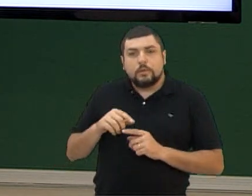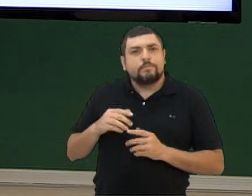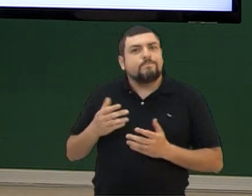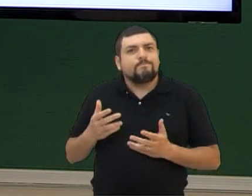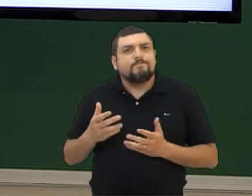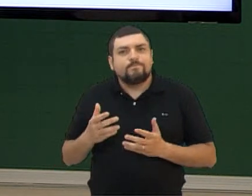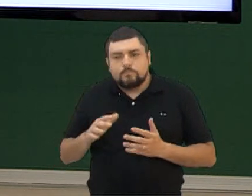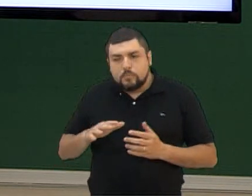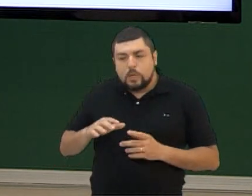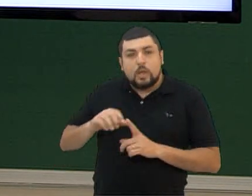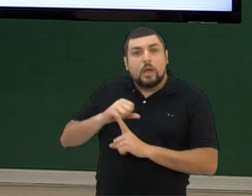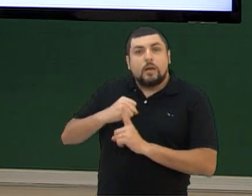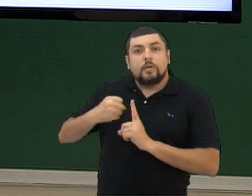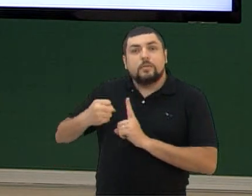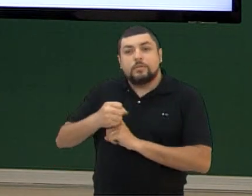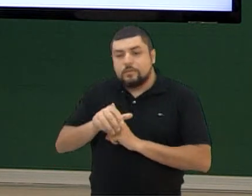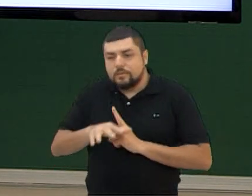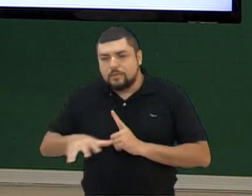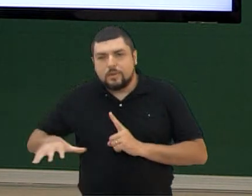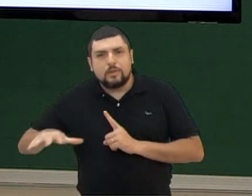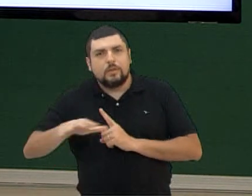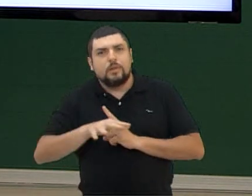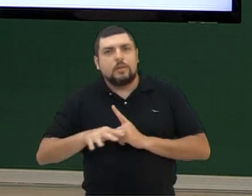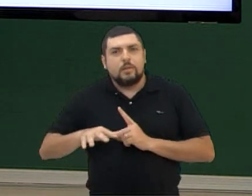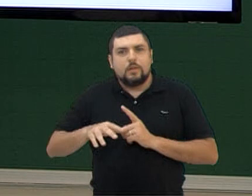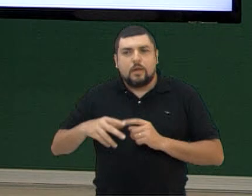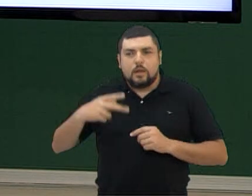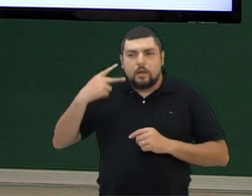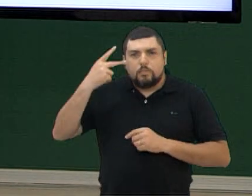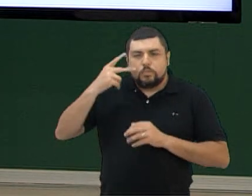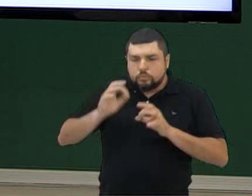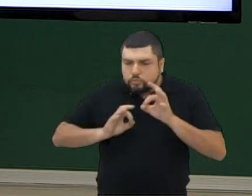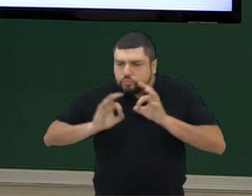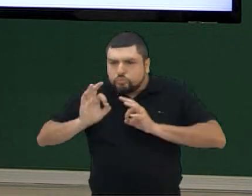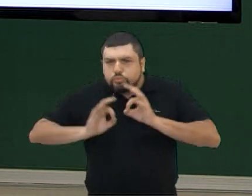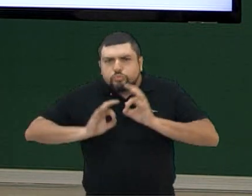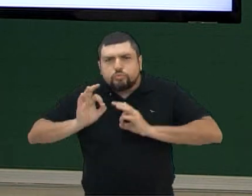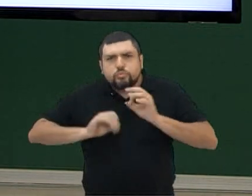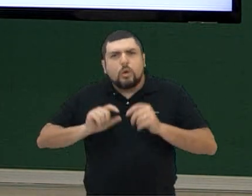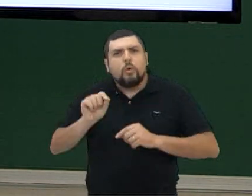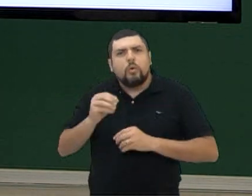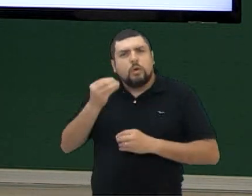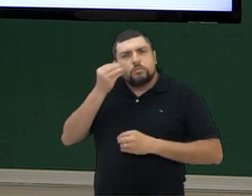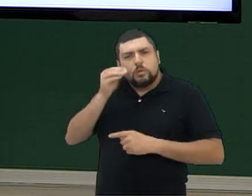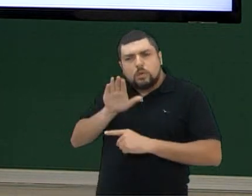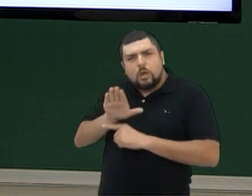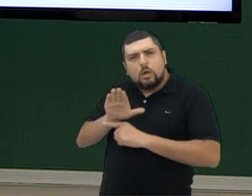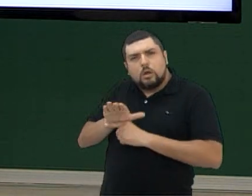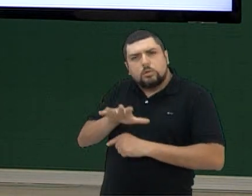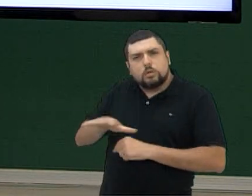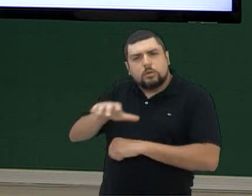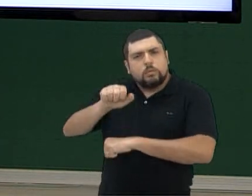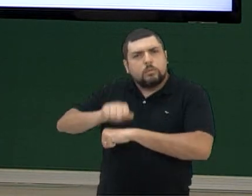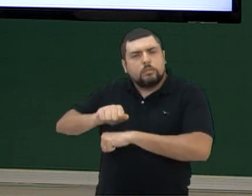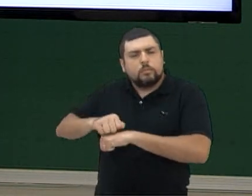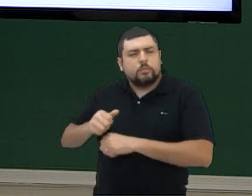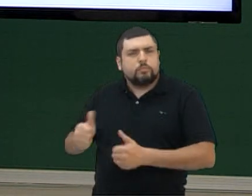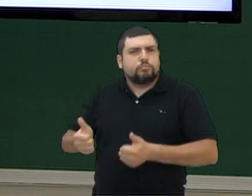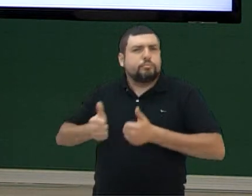é acompanhado por um desenvolvimento de políticas que visem, por exemplo, acabar com a pobreza e com a desigualdade social no